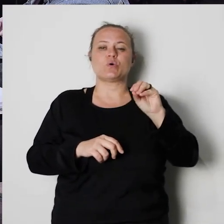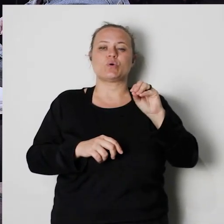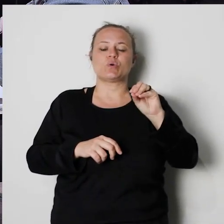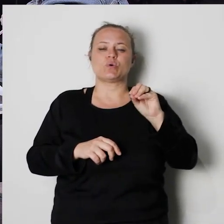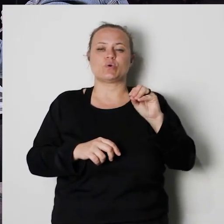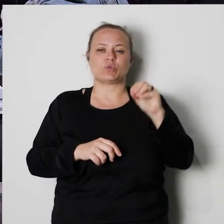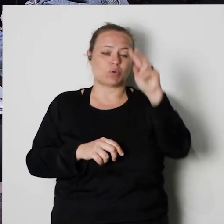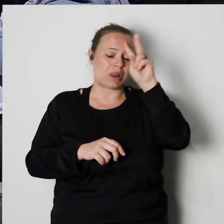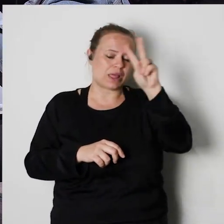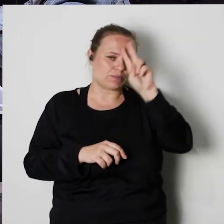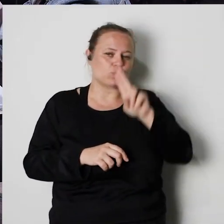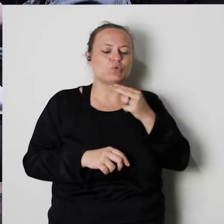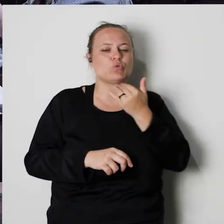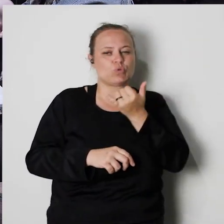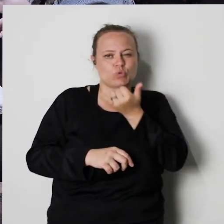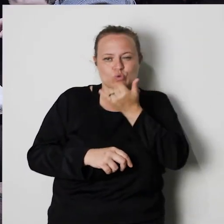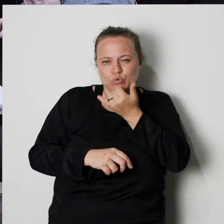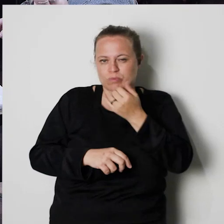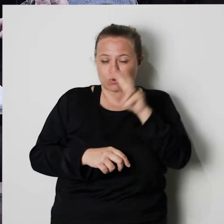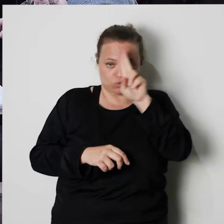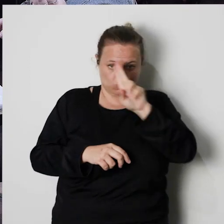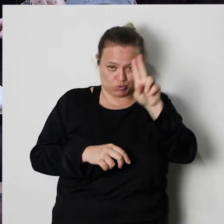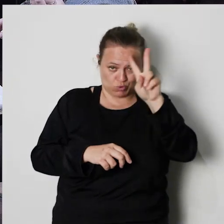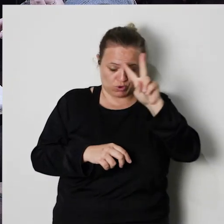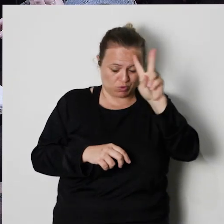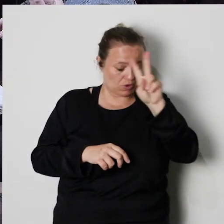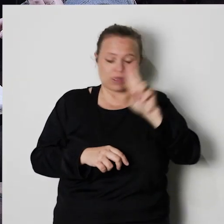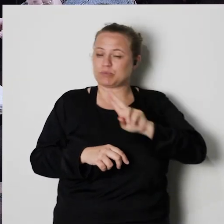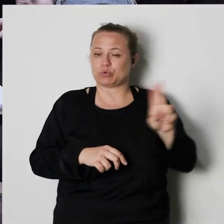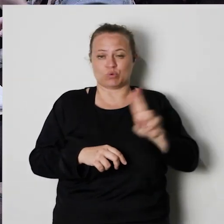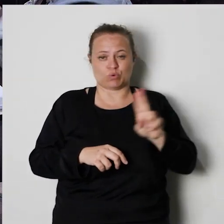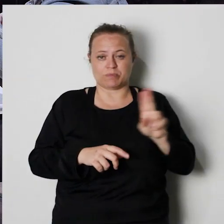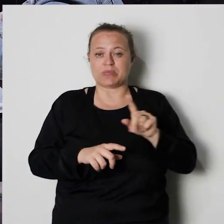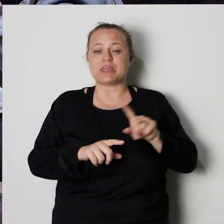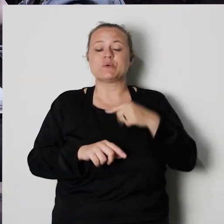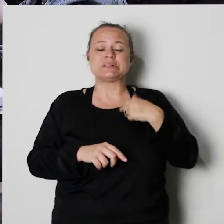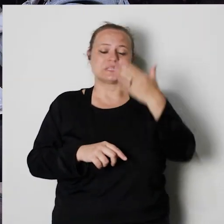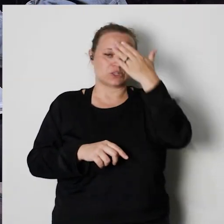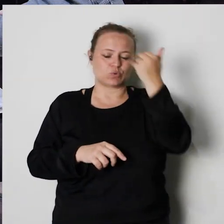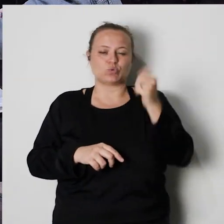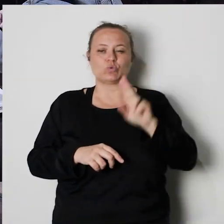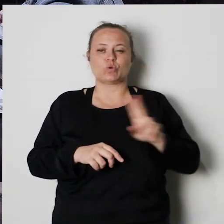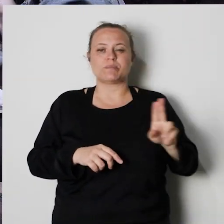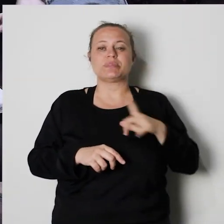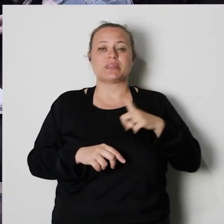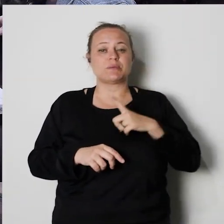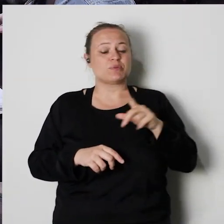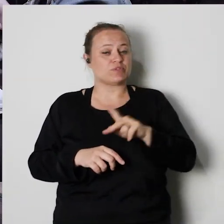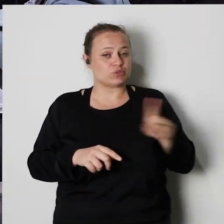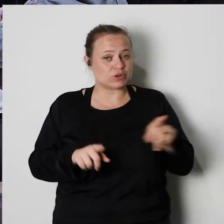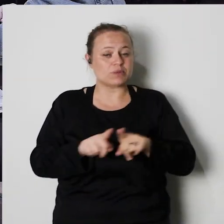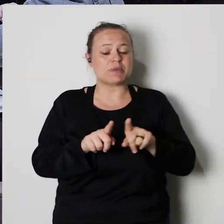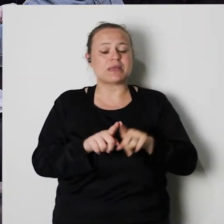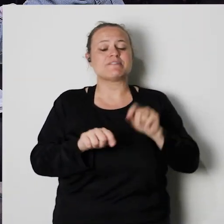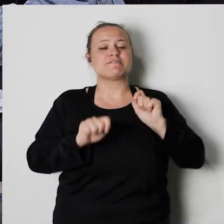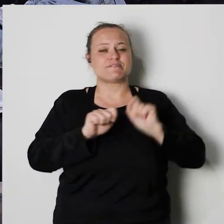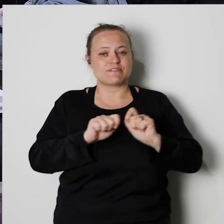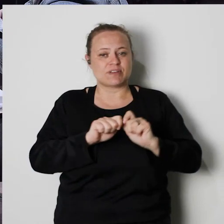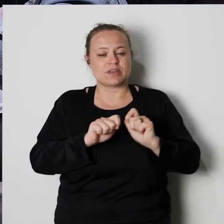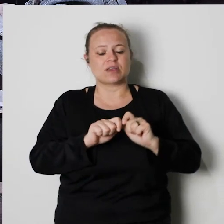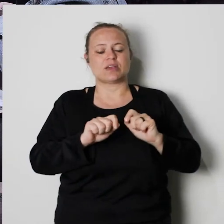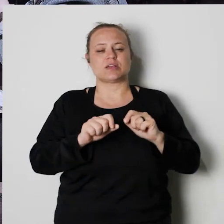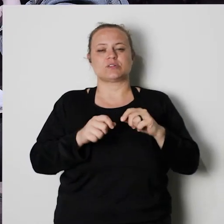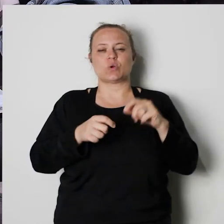da economia, o Oiedo e... me ajuda aí, Cola. Não vou lembrar, desculpa, mas desculpa, professores, que eu esqueci o nome